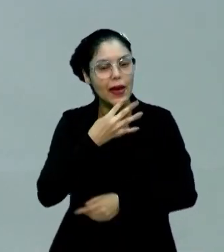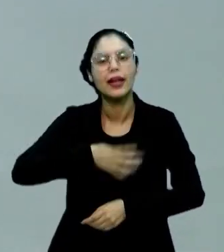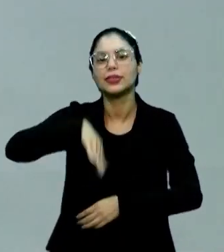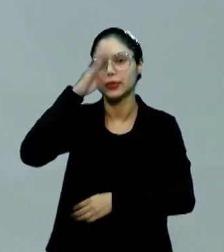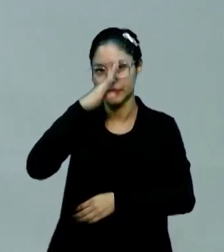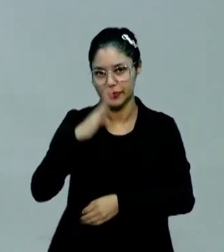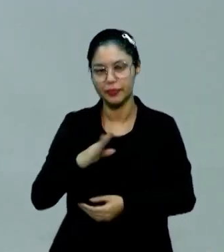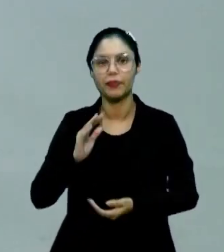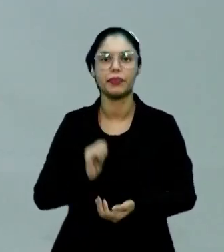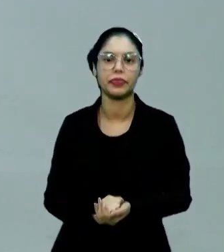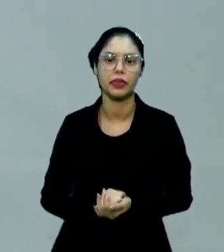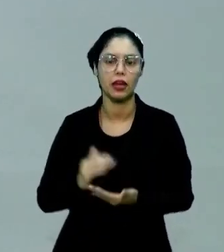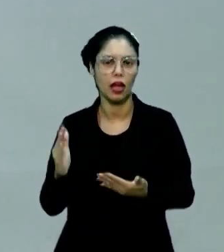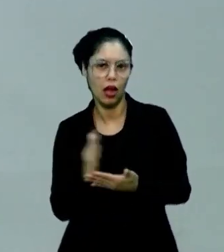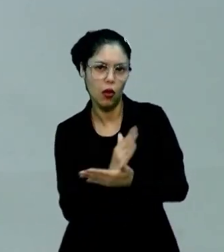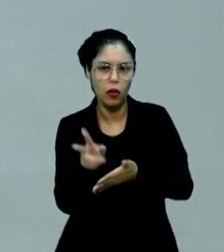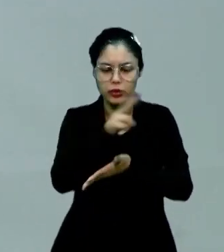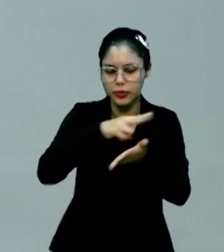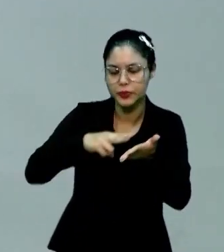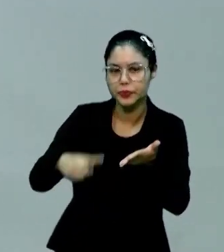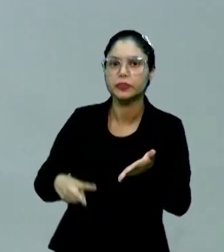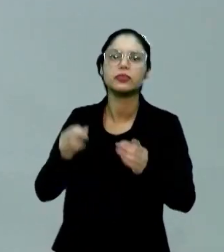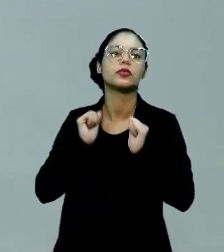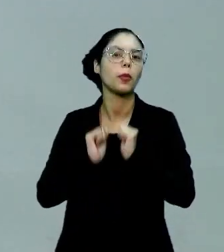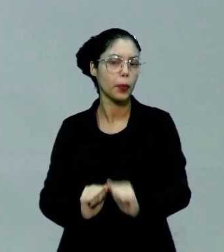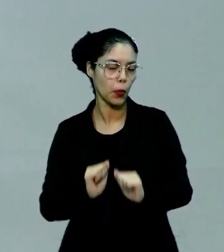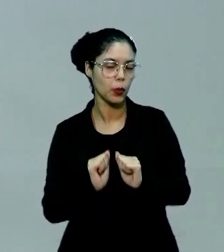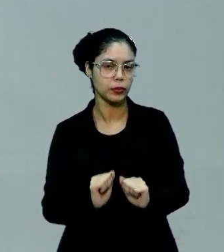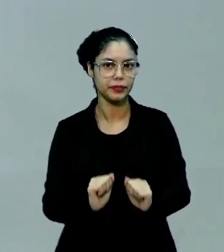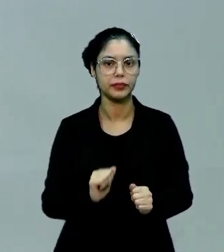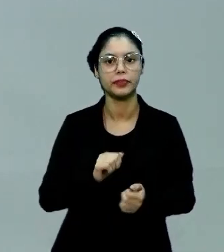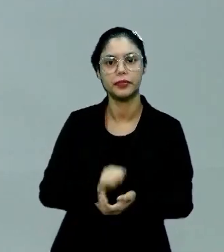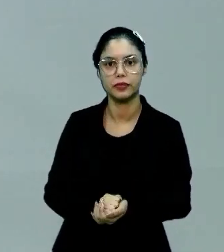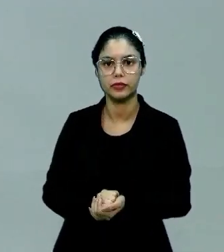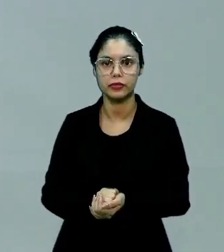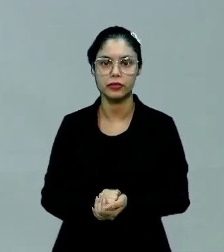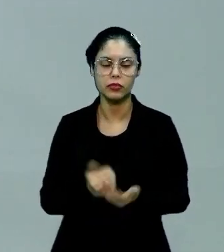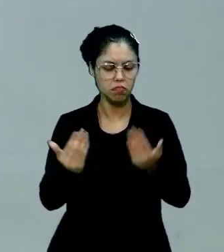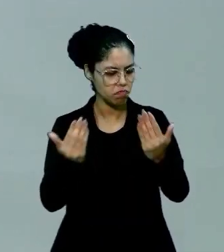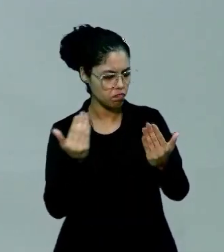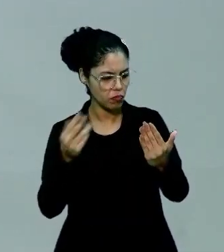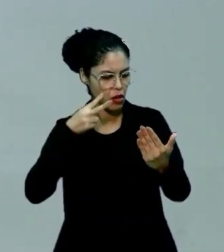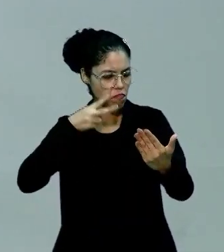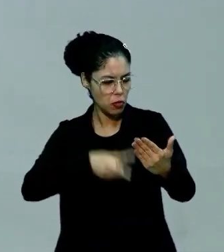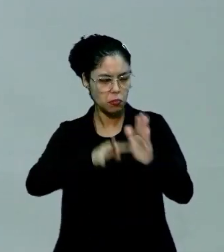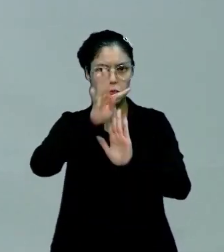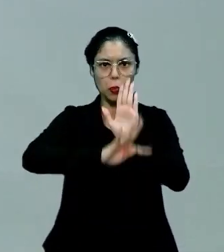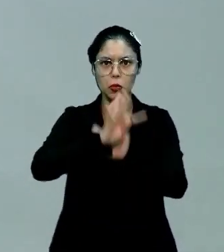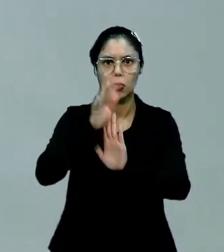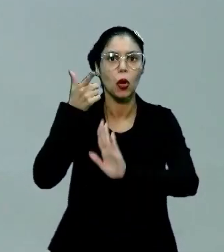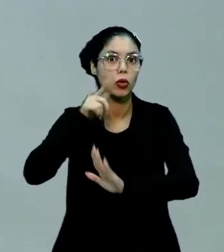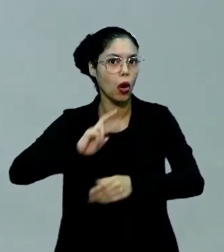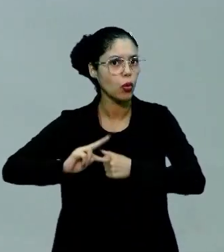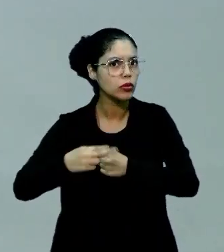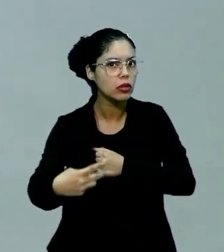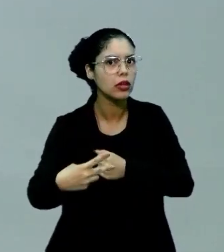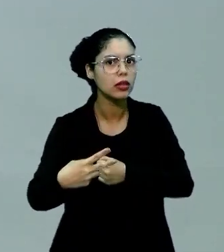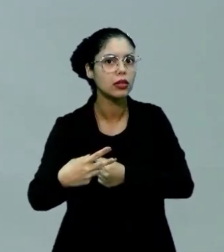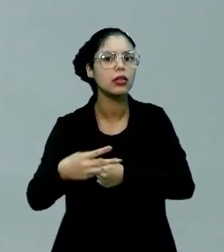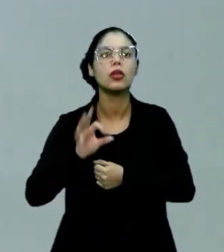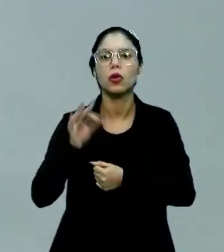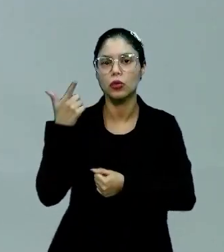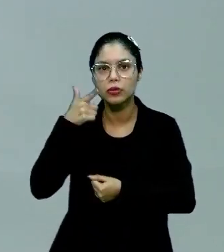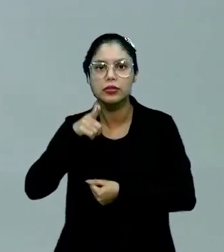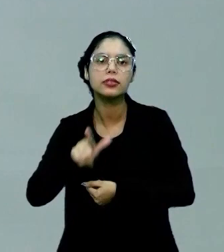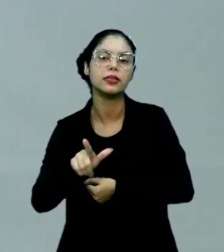para que na hora de ler as questões, vocês possam fazer uma associação e, consequentemente, acertar a